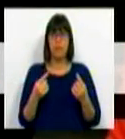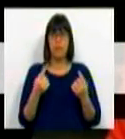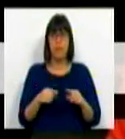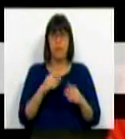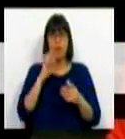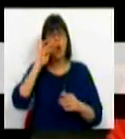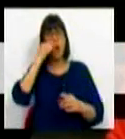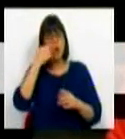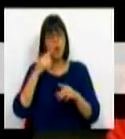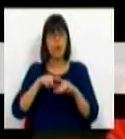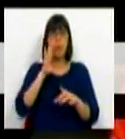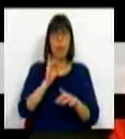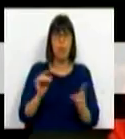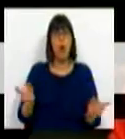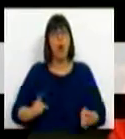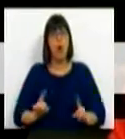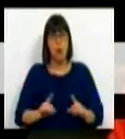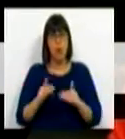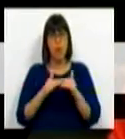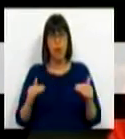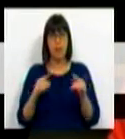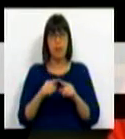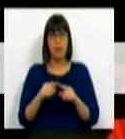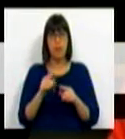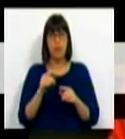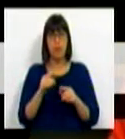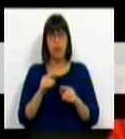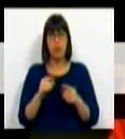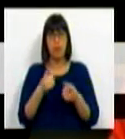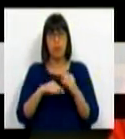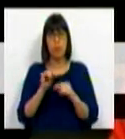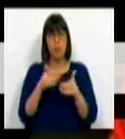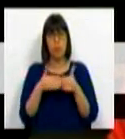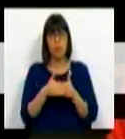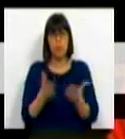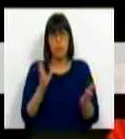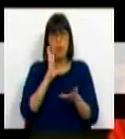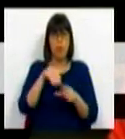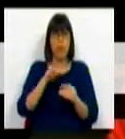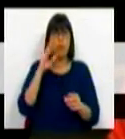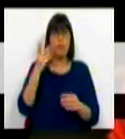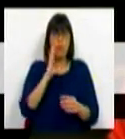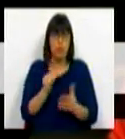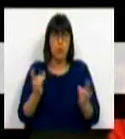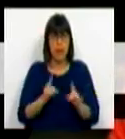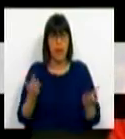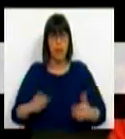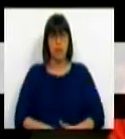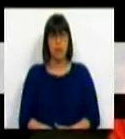tiveram grandes consequências para o banco ou não a nível, a nível dos seus procedimentos no banco e futuro do banco, basicamente é